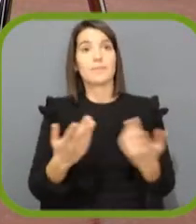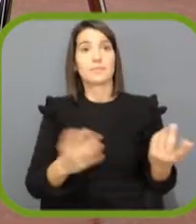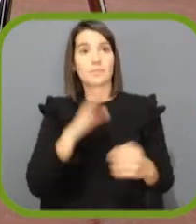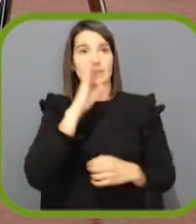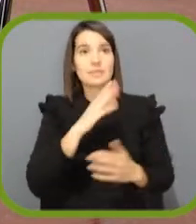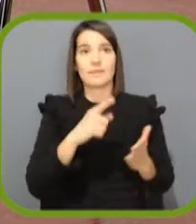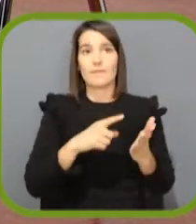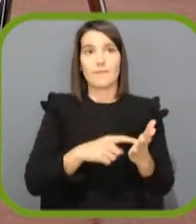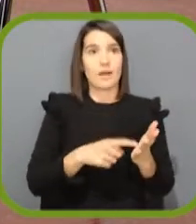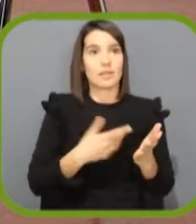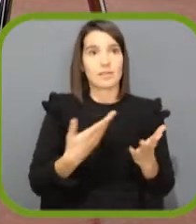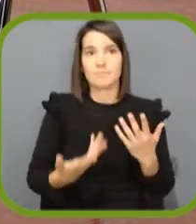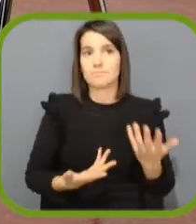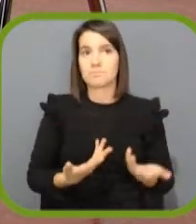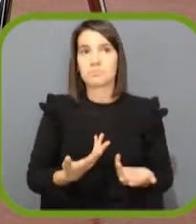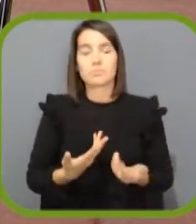lhe faltam